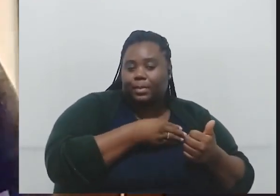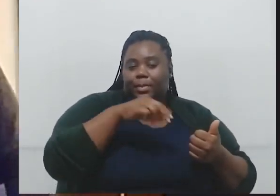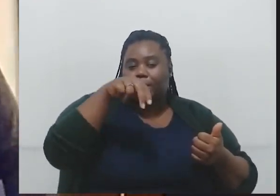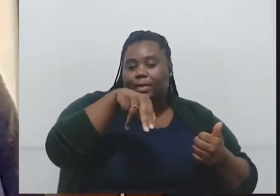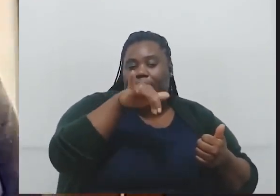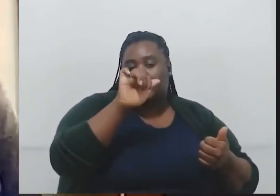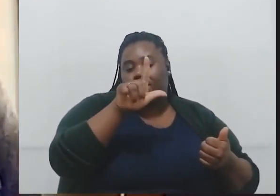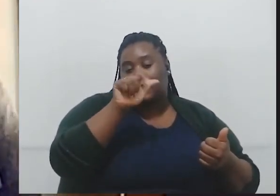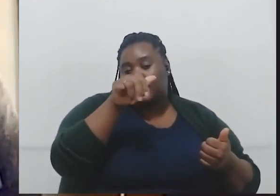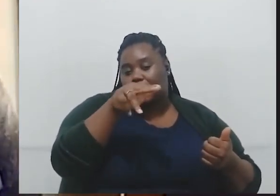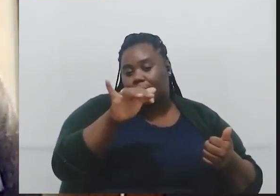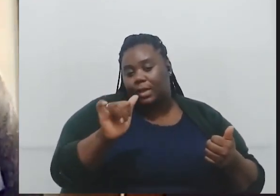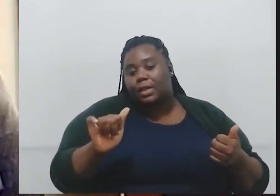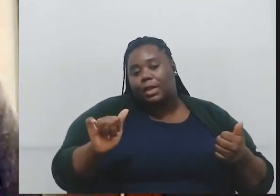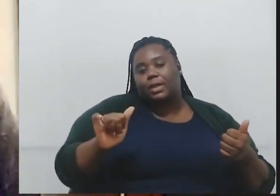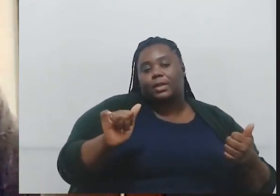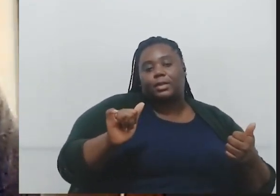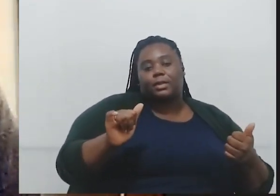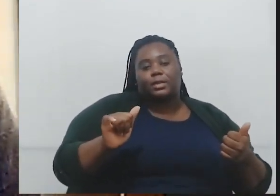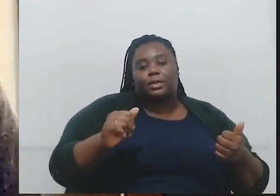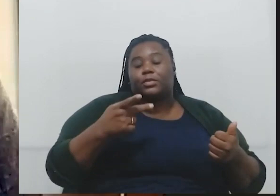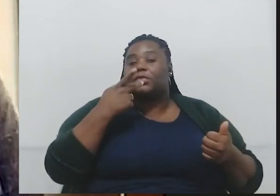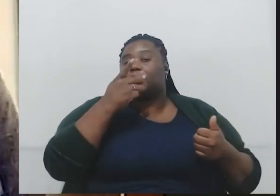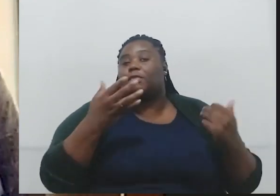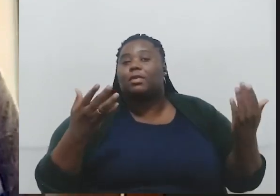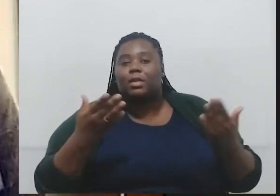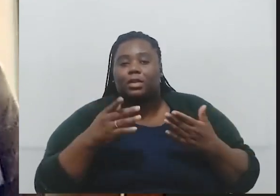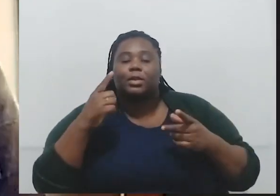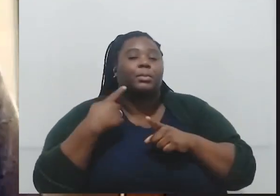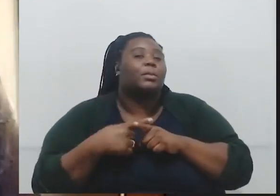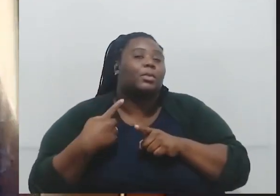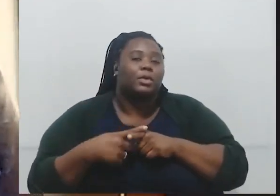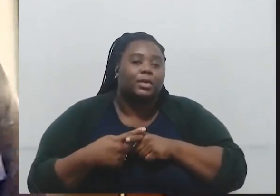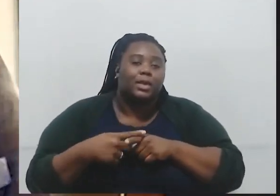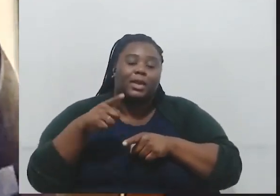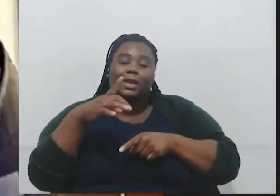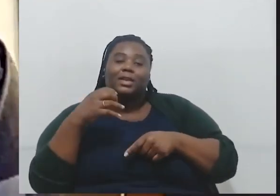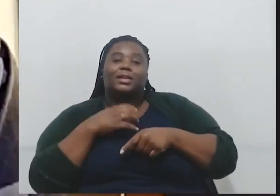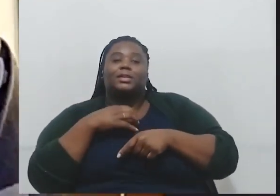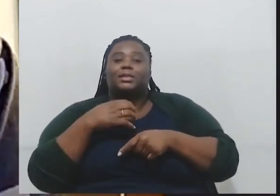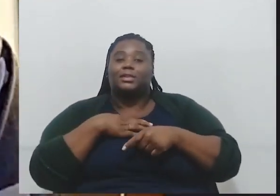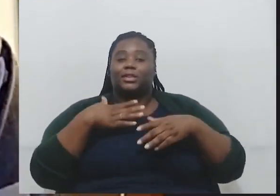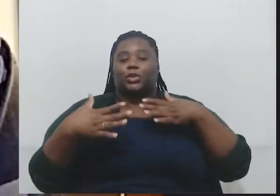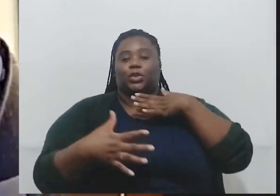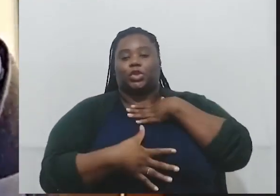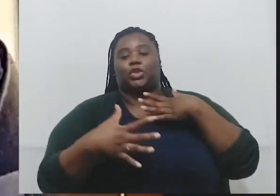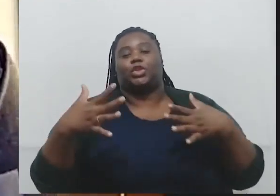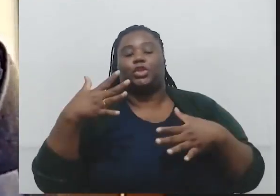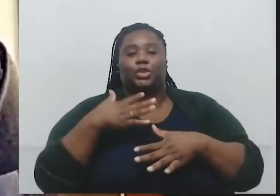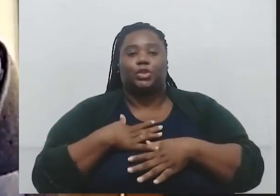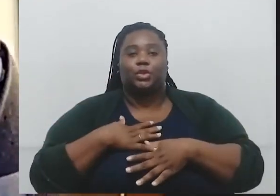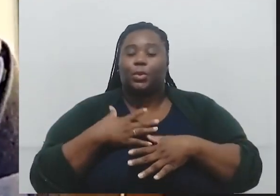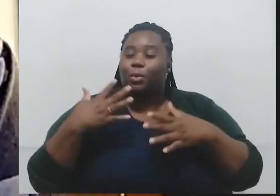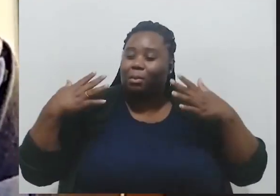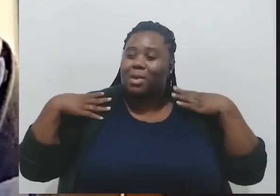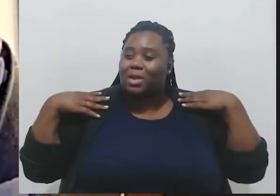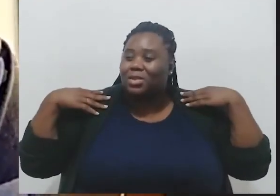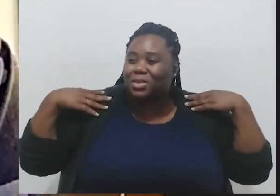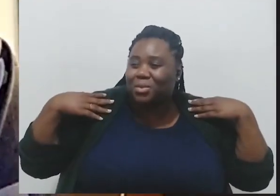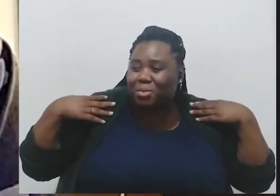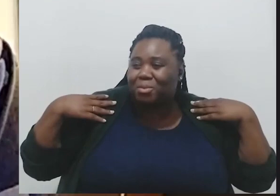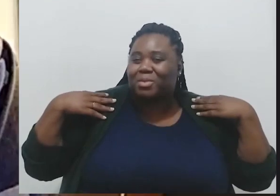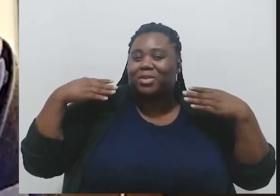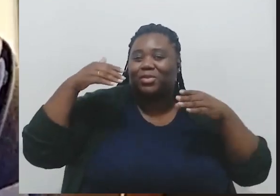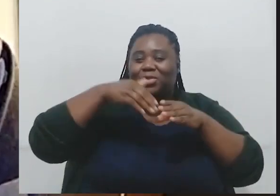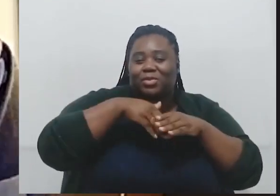Nilane, e o fato de eu estar citando ela aqui, porque a Nilane, ela sentiu no corpo o peso da eleição